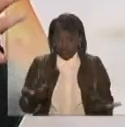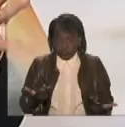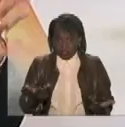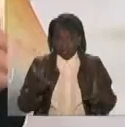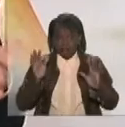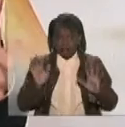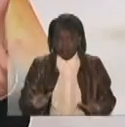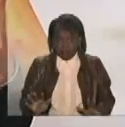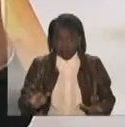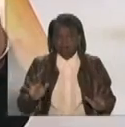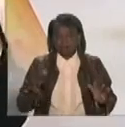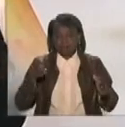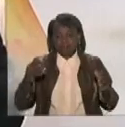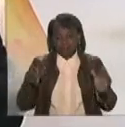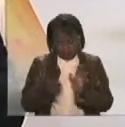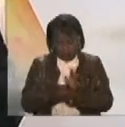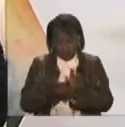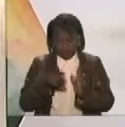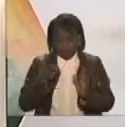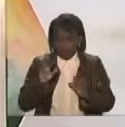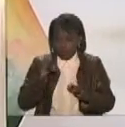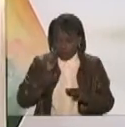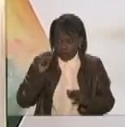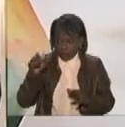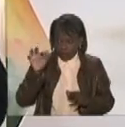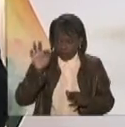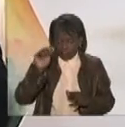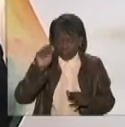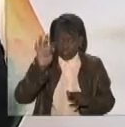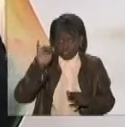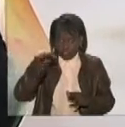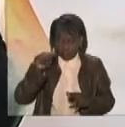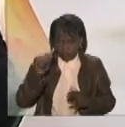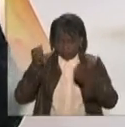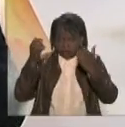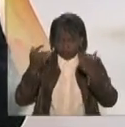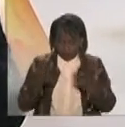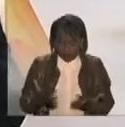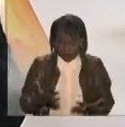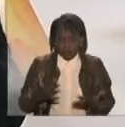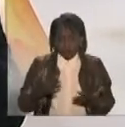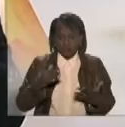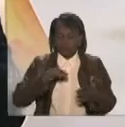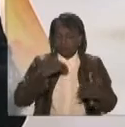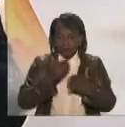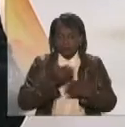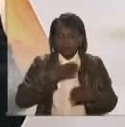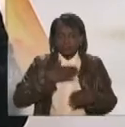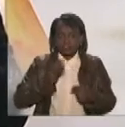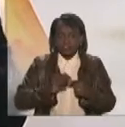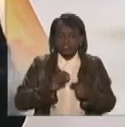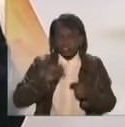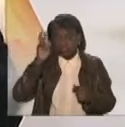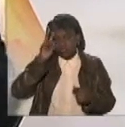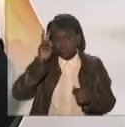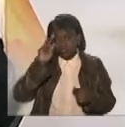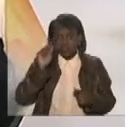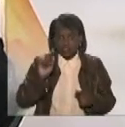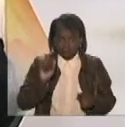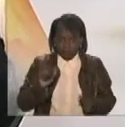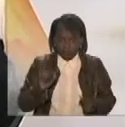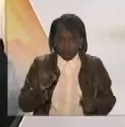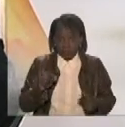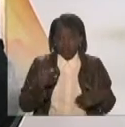aconteceu, mas faz parte, como a Fátima estava falando, tudo é o que eu faço dessa